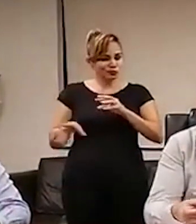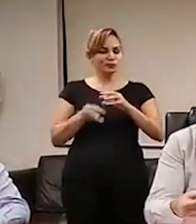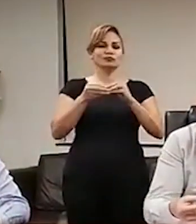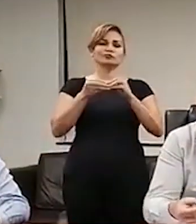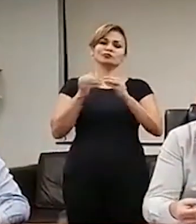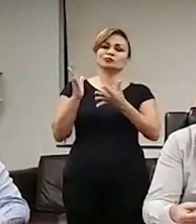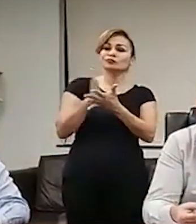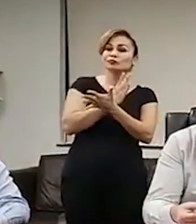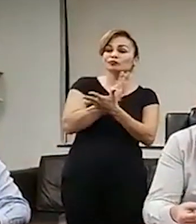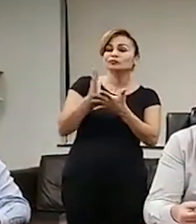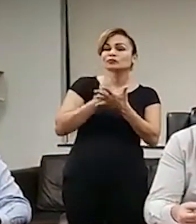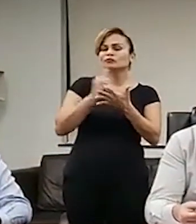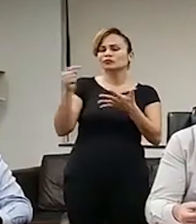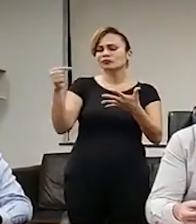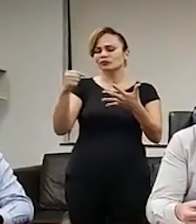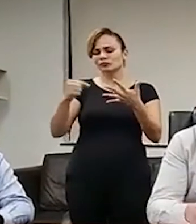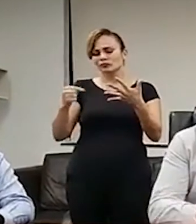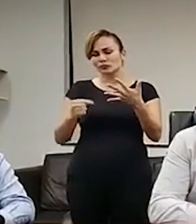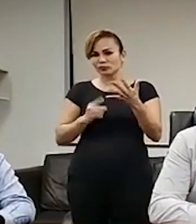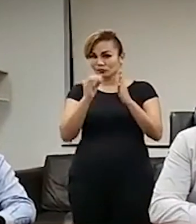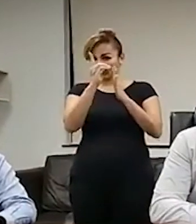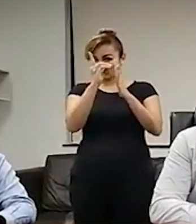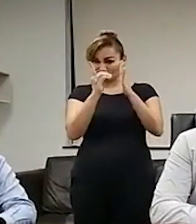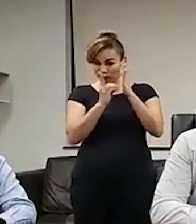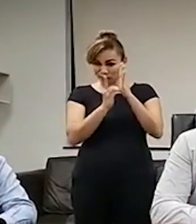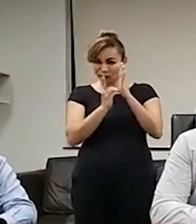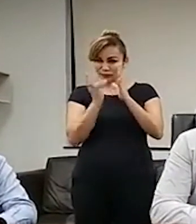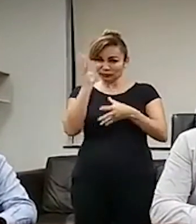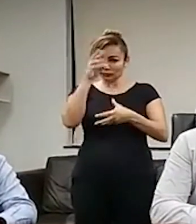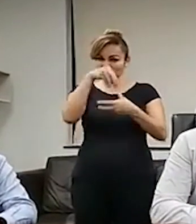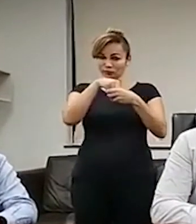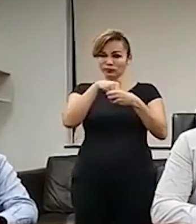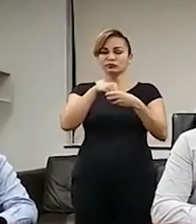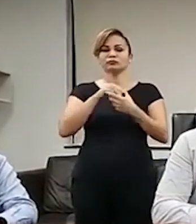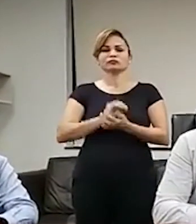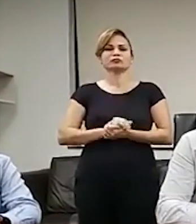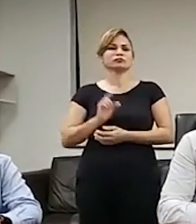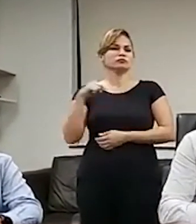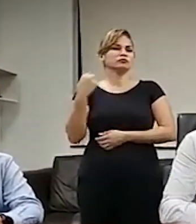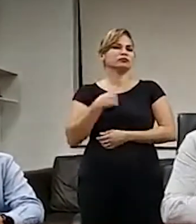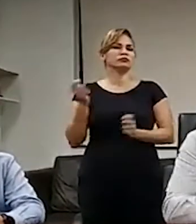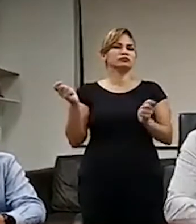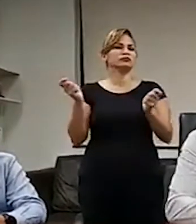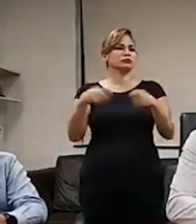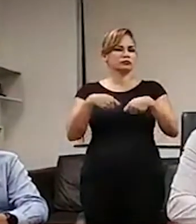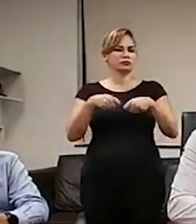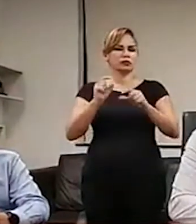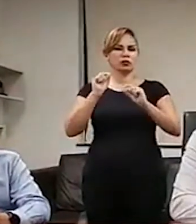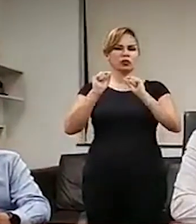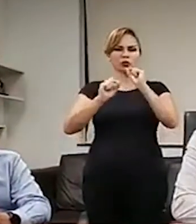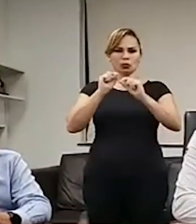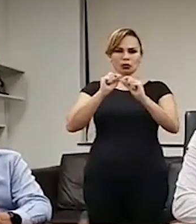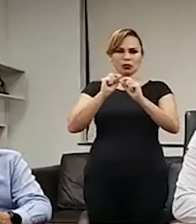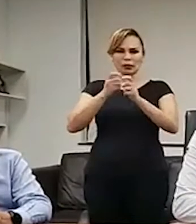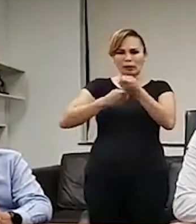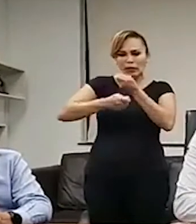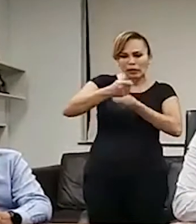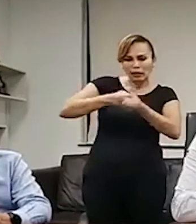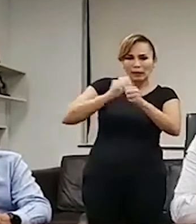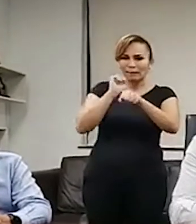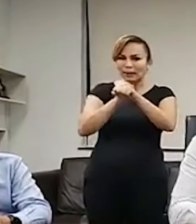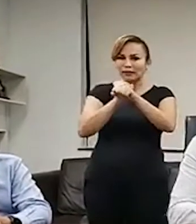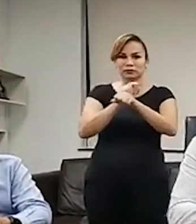que está readequando o decreto de calamidade pública para garantir atividades do setor produtivo do